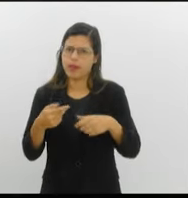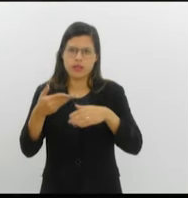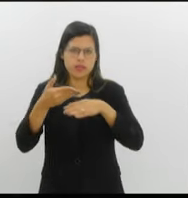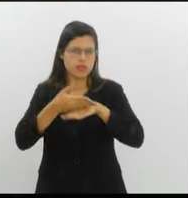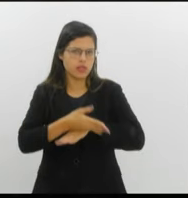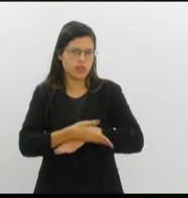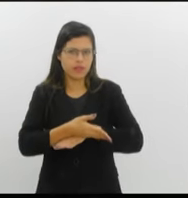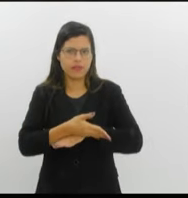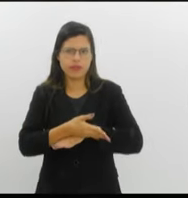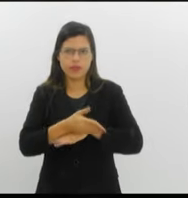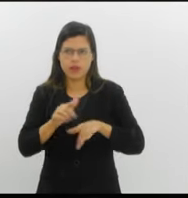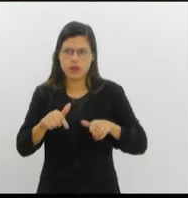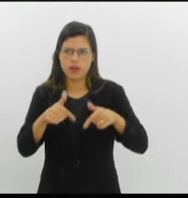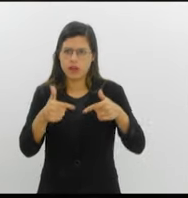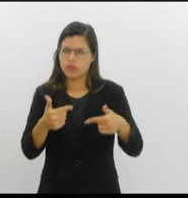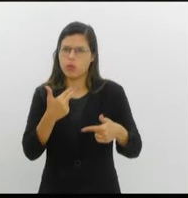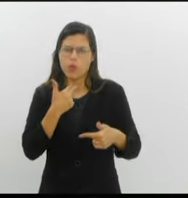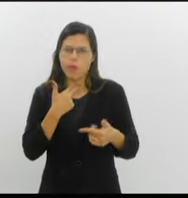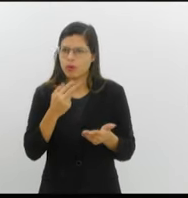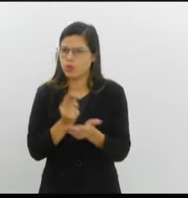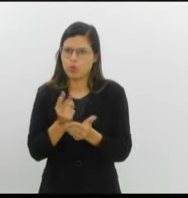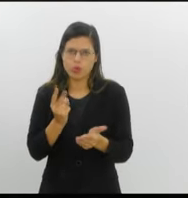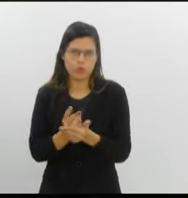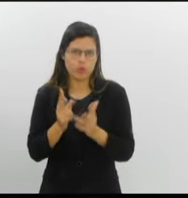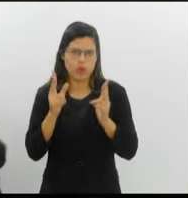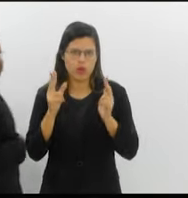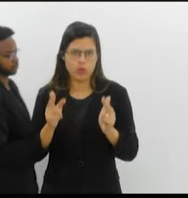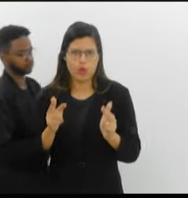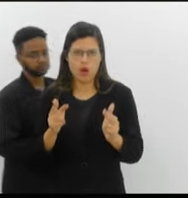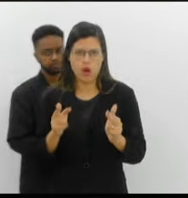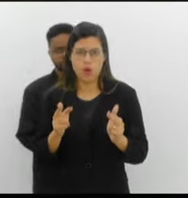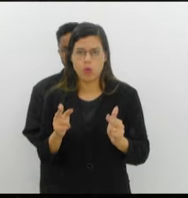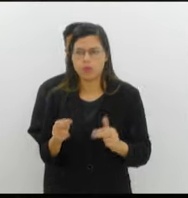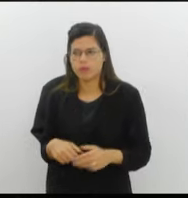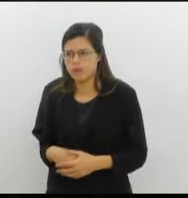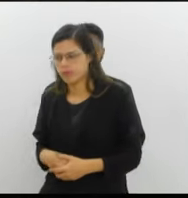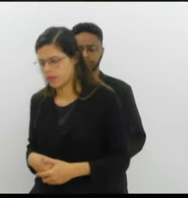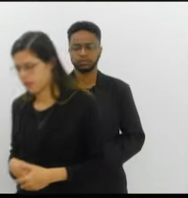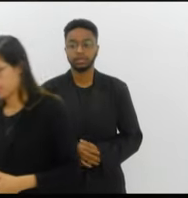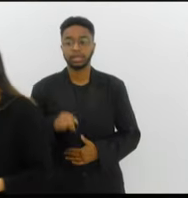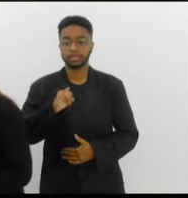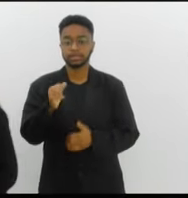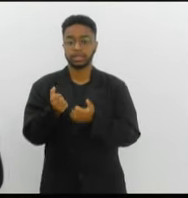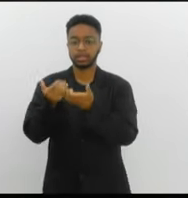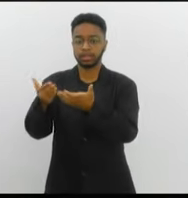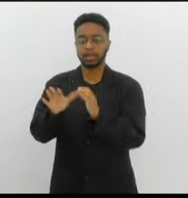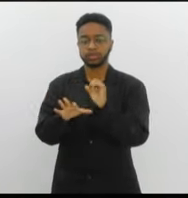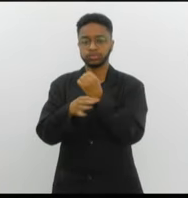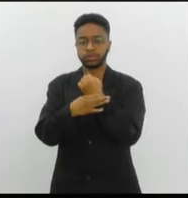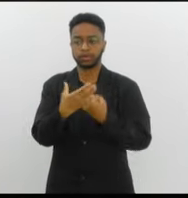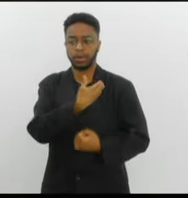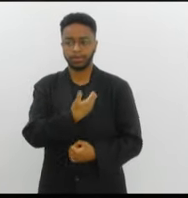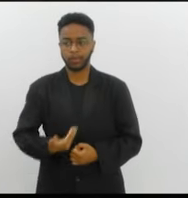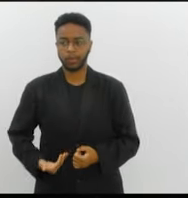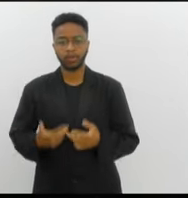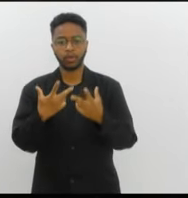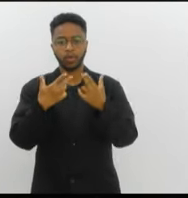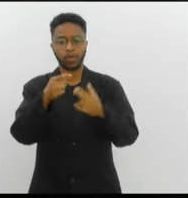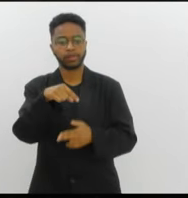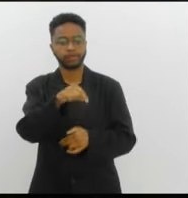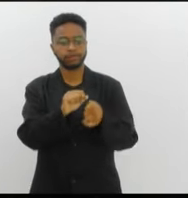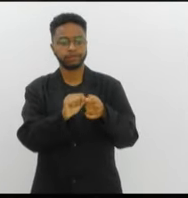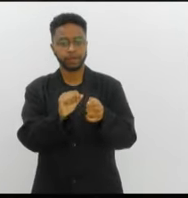pode mais continuar do jeito que está. Quando você joga para a segurança pública como eles jogam, que